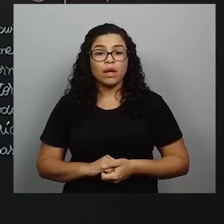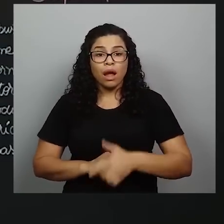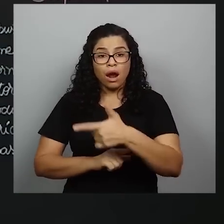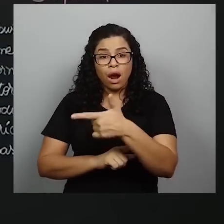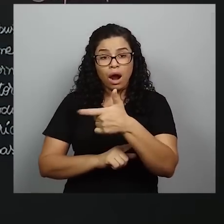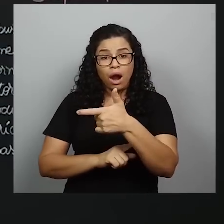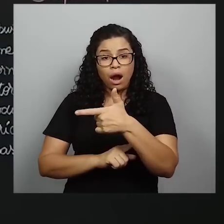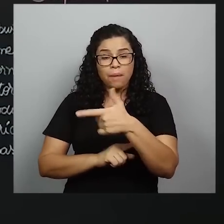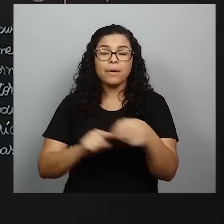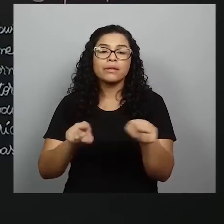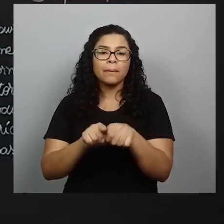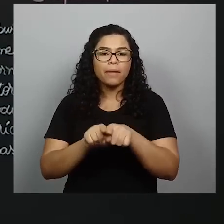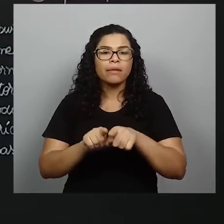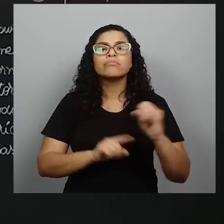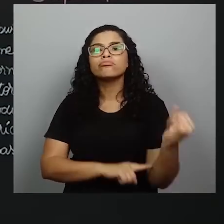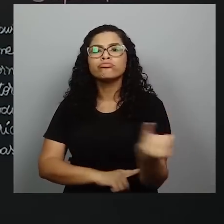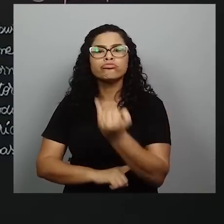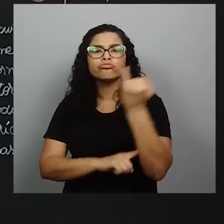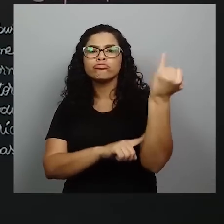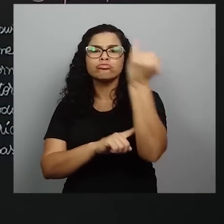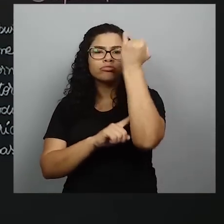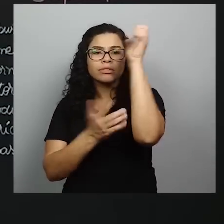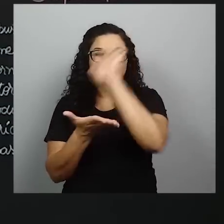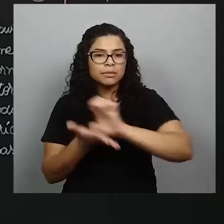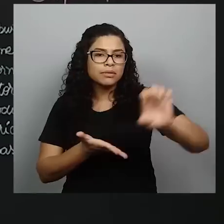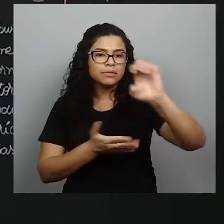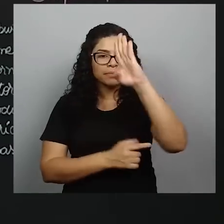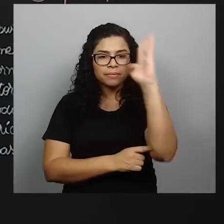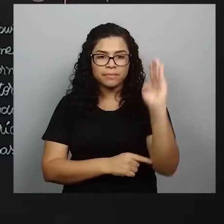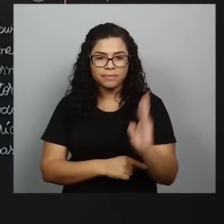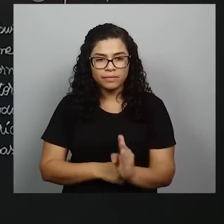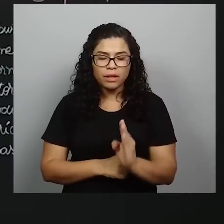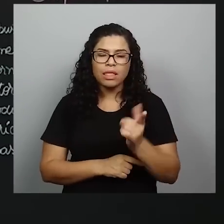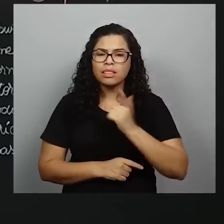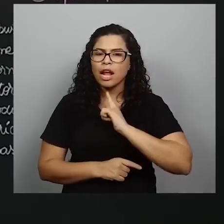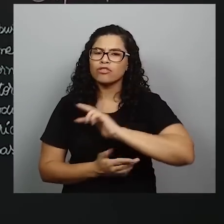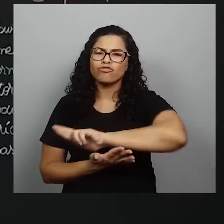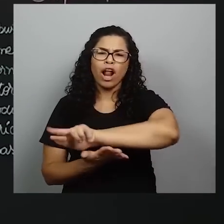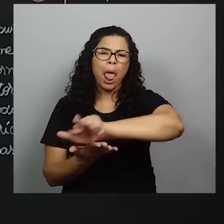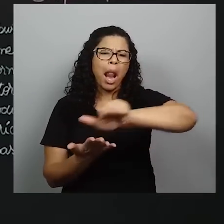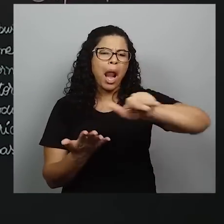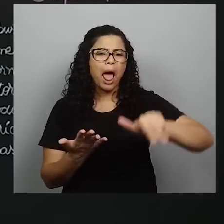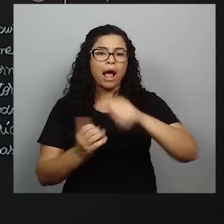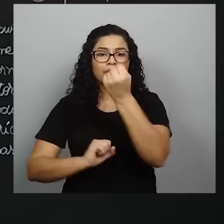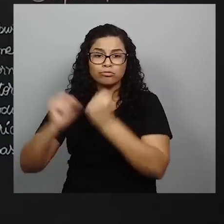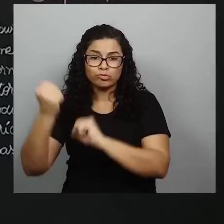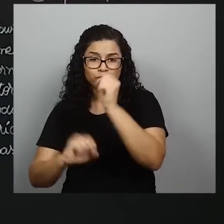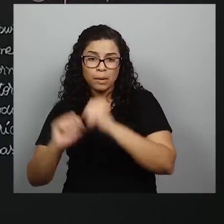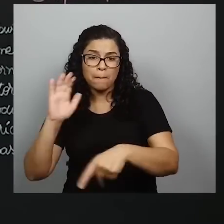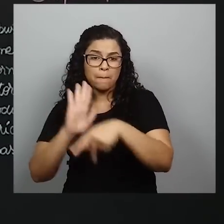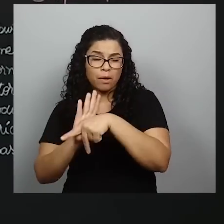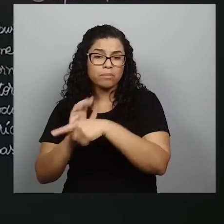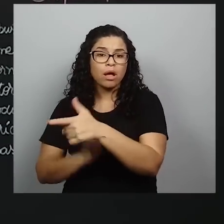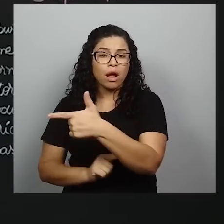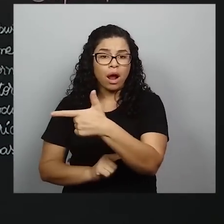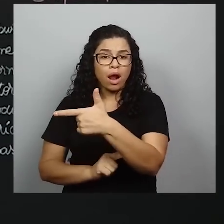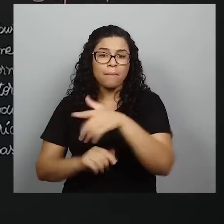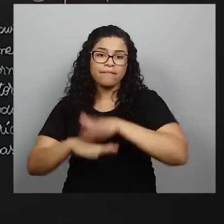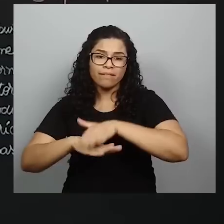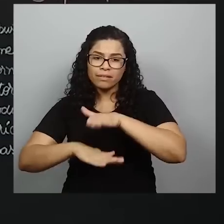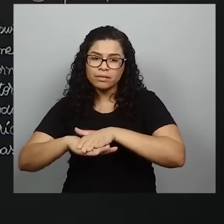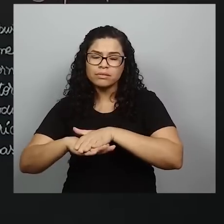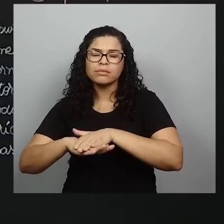algo ainda bastante importante na exportação brasileira. Temos diversas indústrias de armamentos que